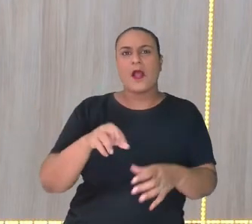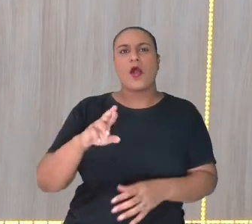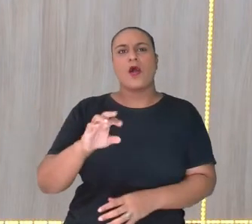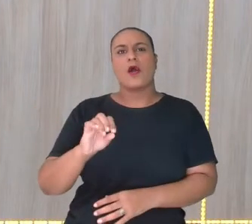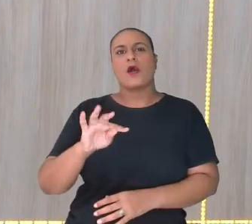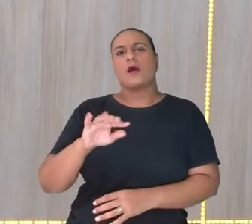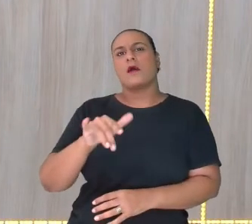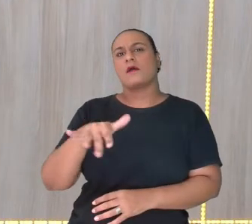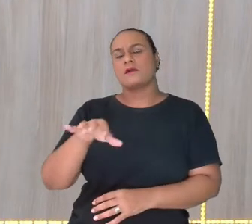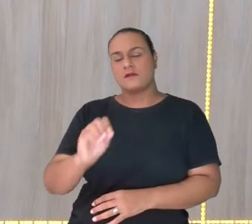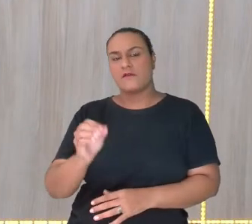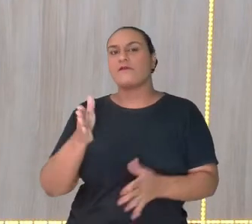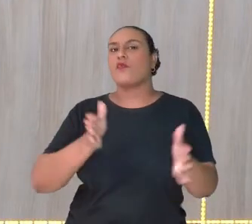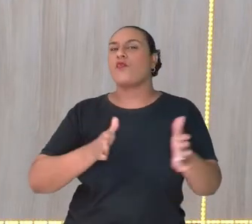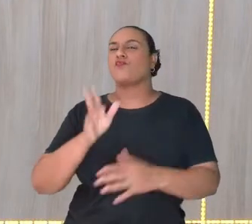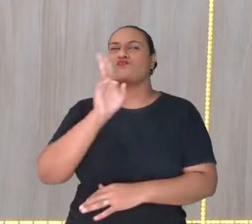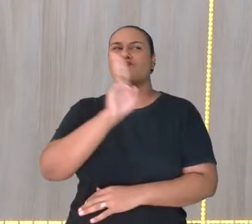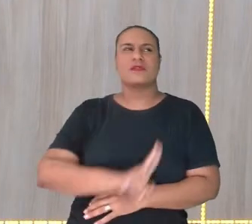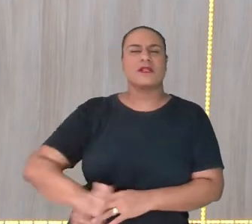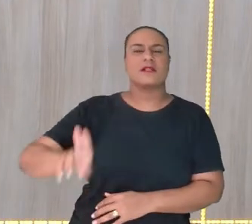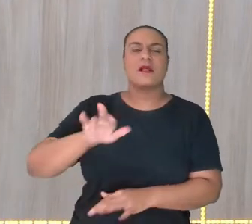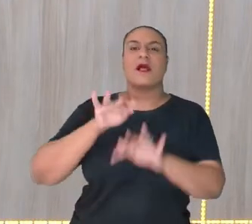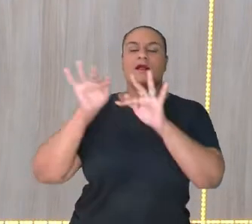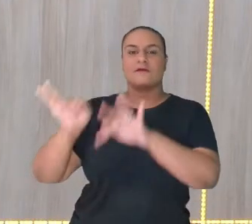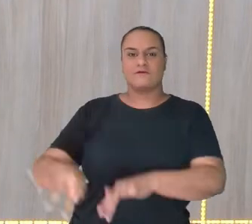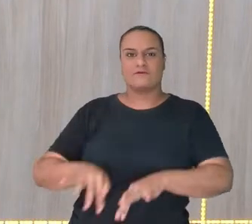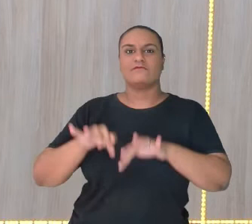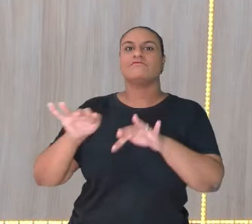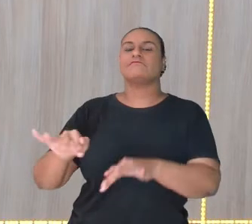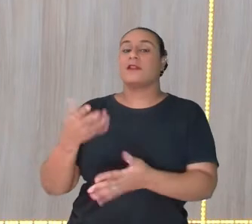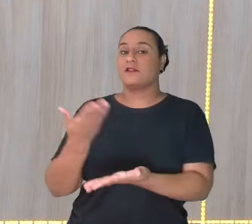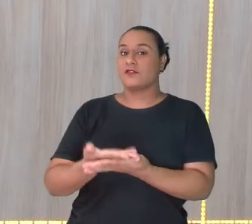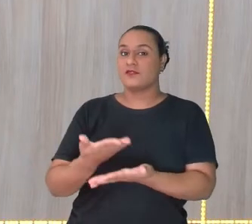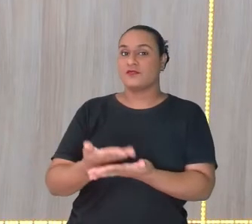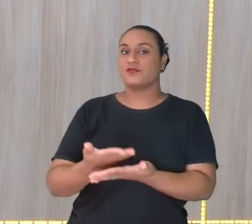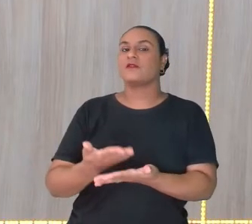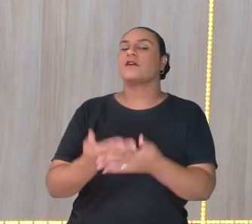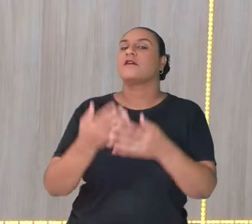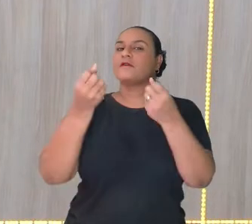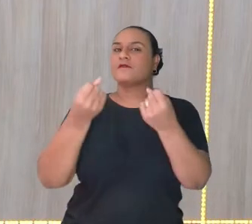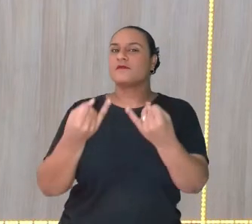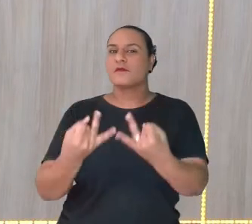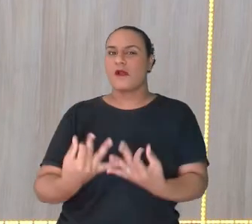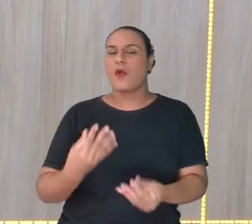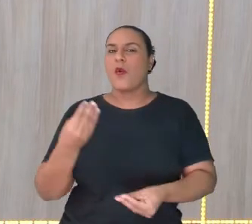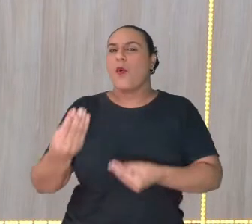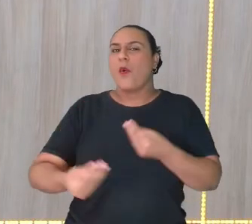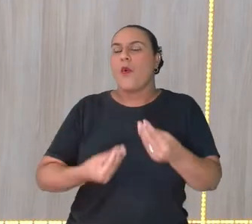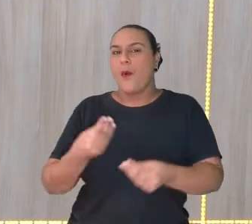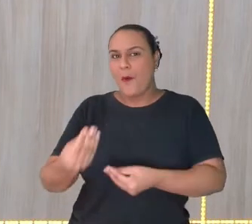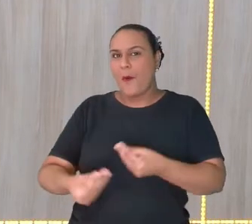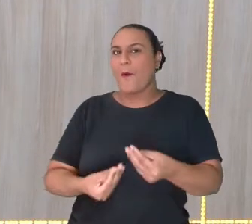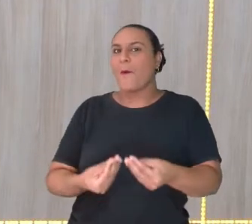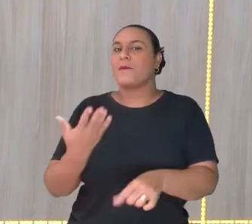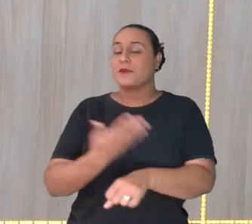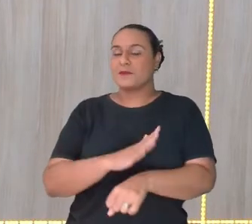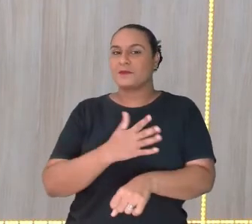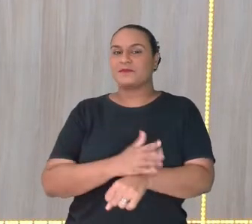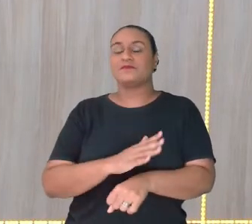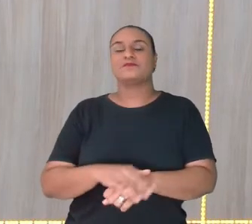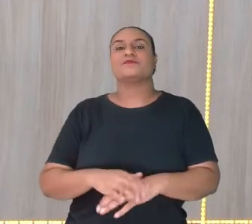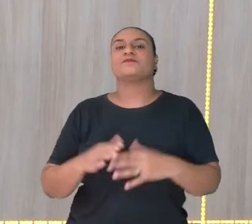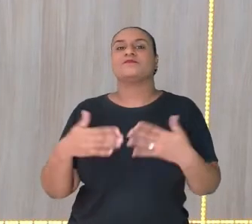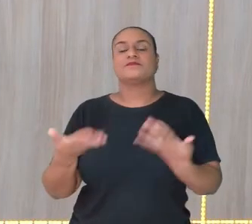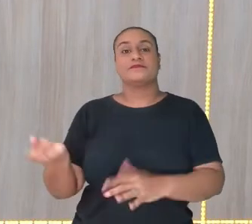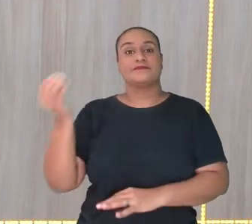utilizado durante esse período feudal que a gente está estudando. E eu vou explicar como é que eles faziam isso. Então, a gente